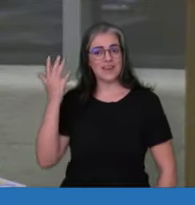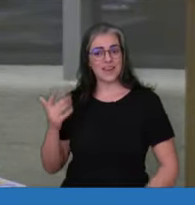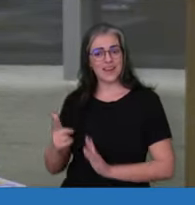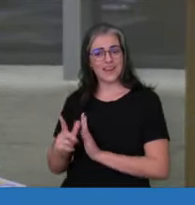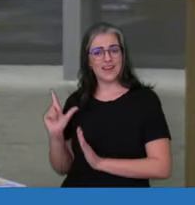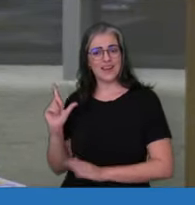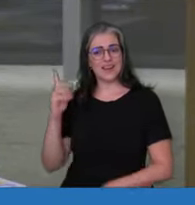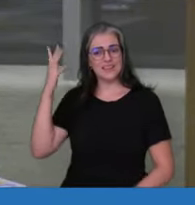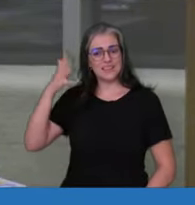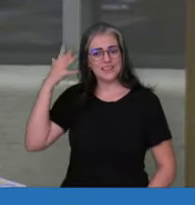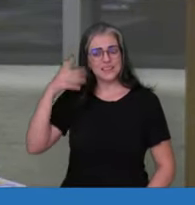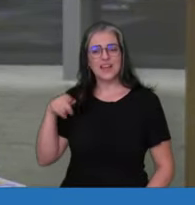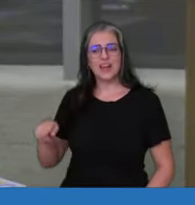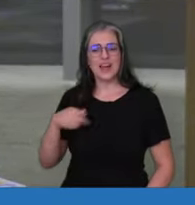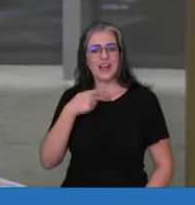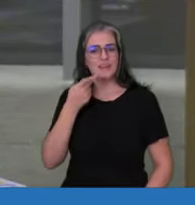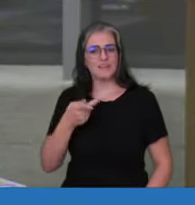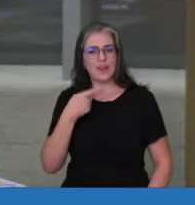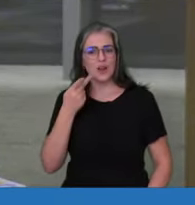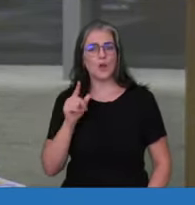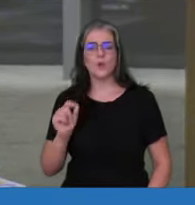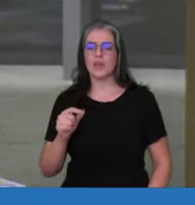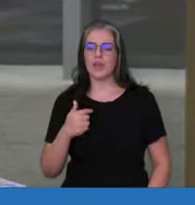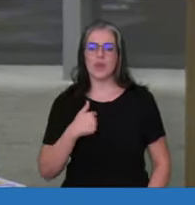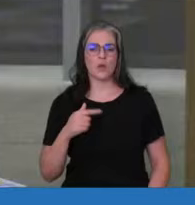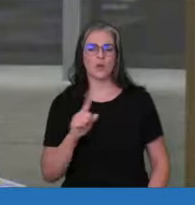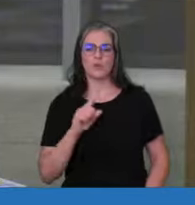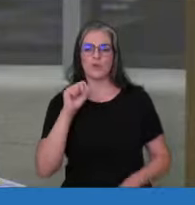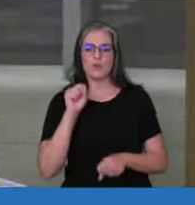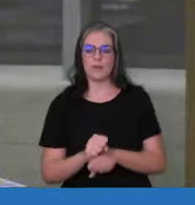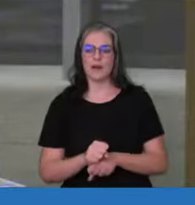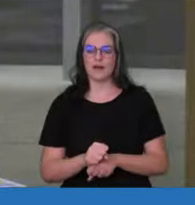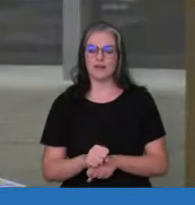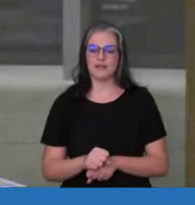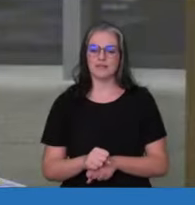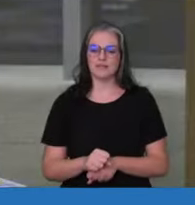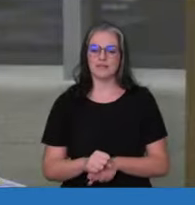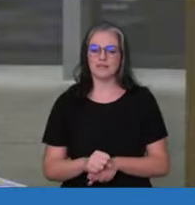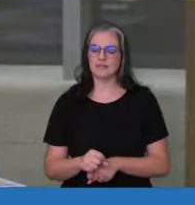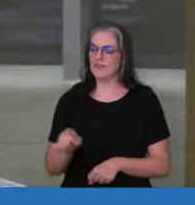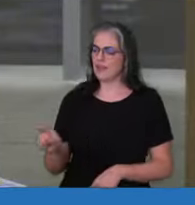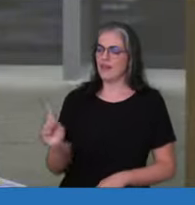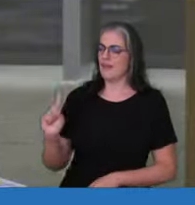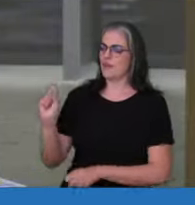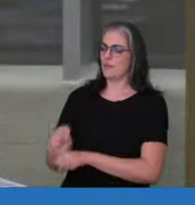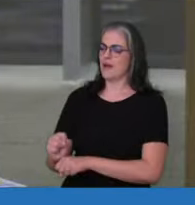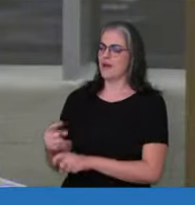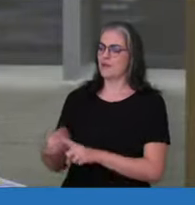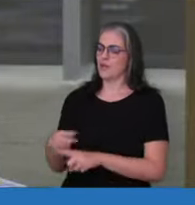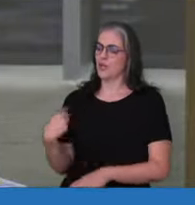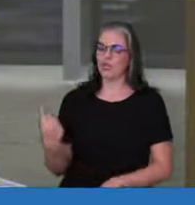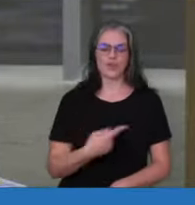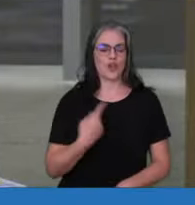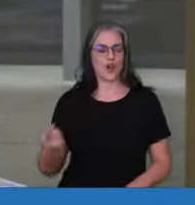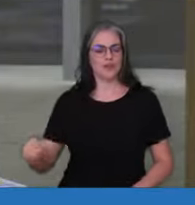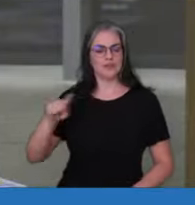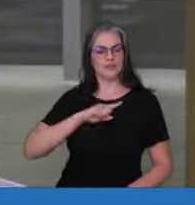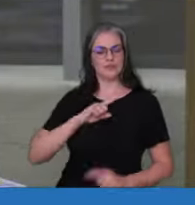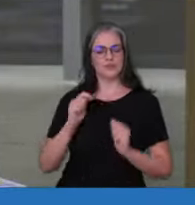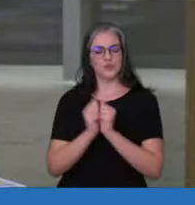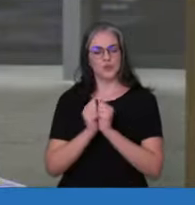não serei interrompida. Não foi interrompida. Somos todas e todos e todes